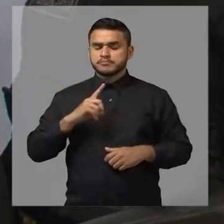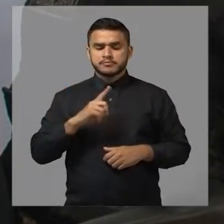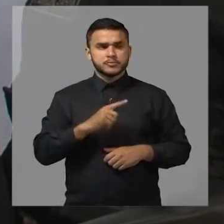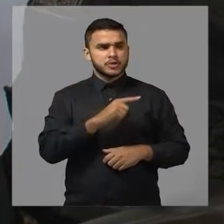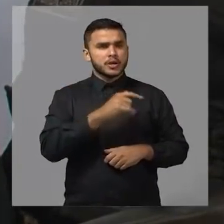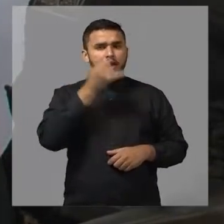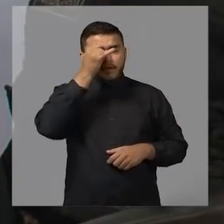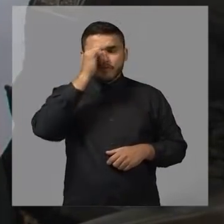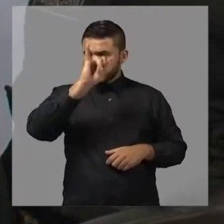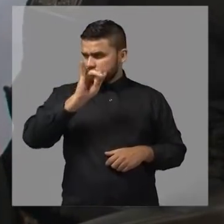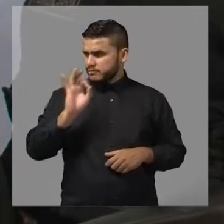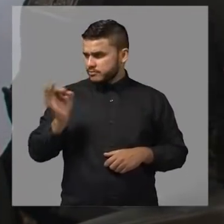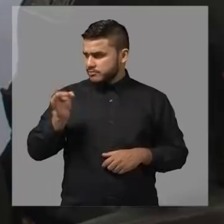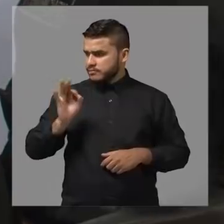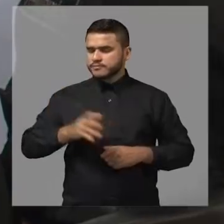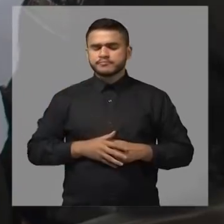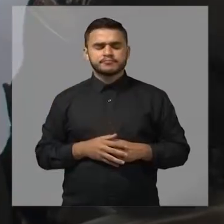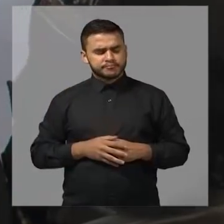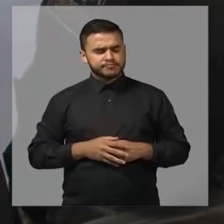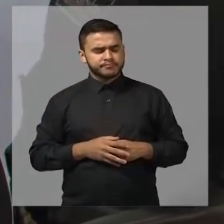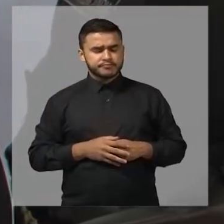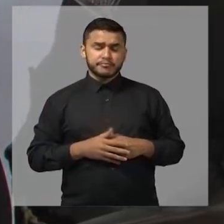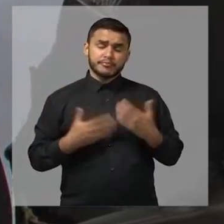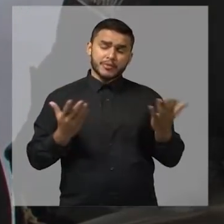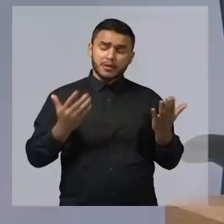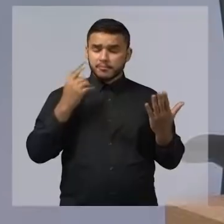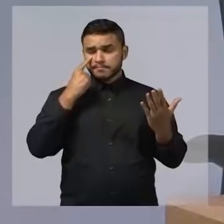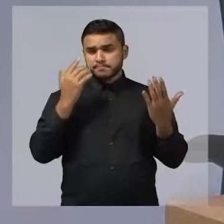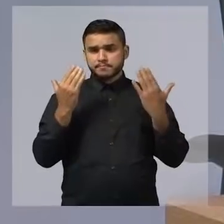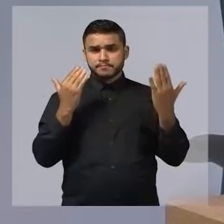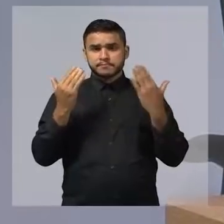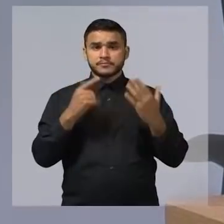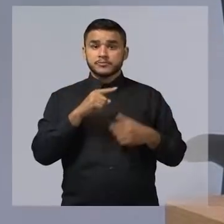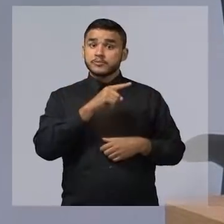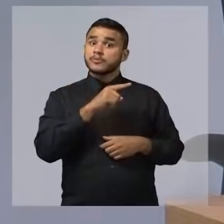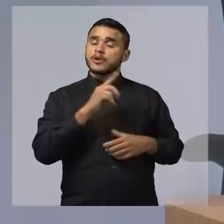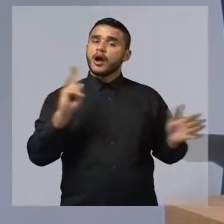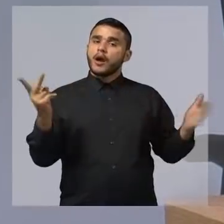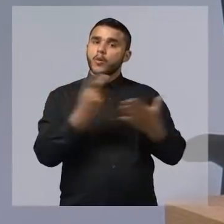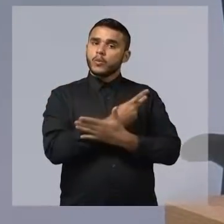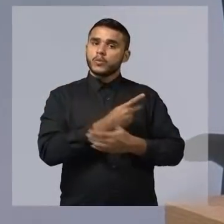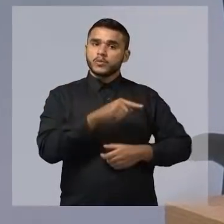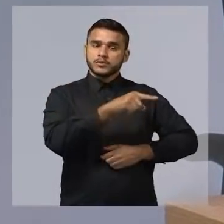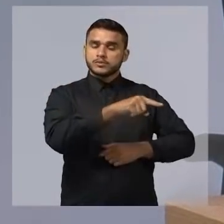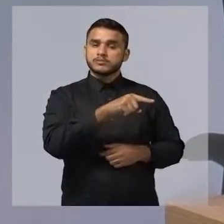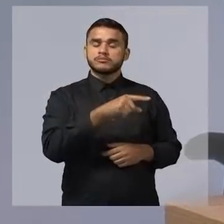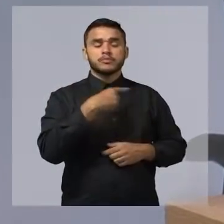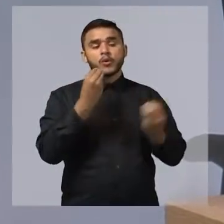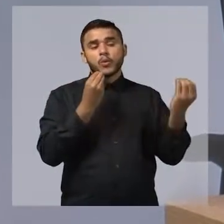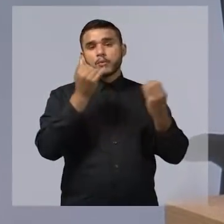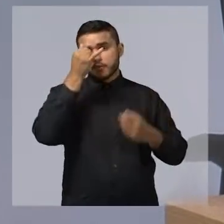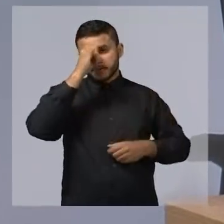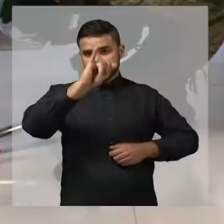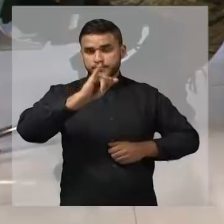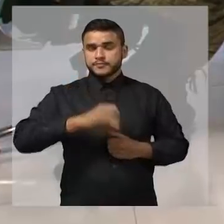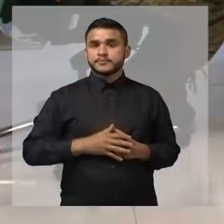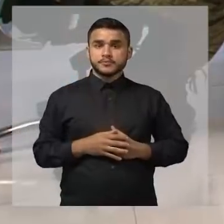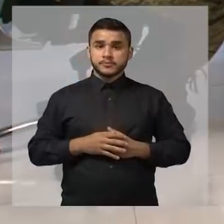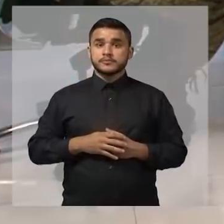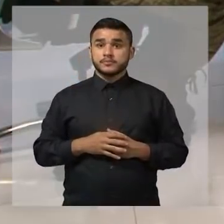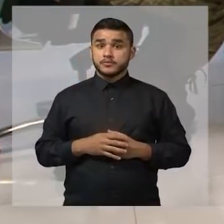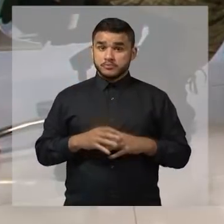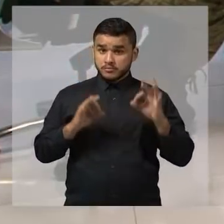distinção clássica entre prevenção primária e prevenção secundária. A prevenção que eu entendo que de fato é